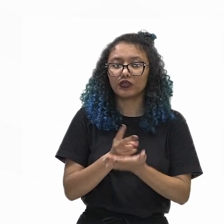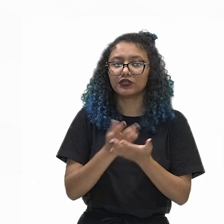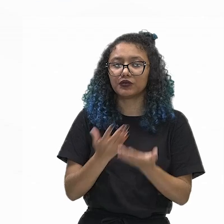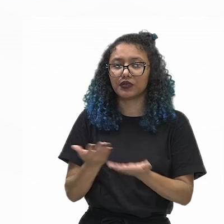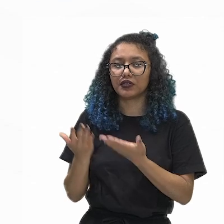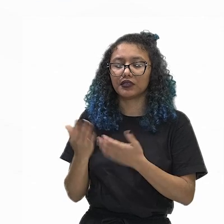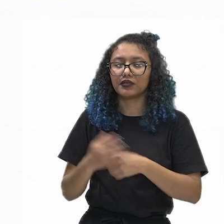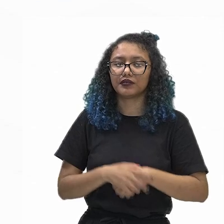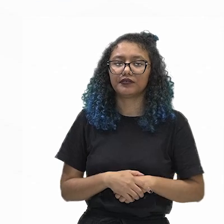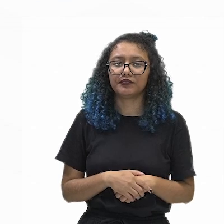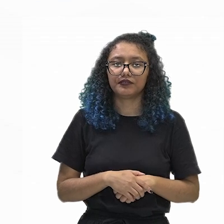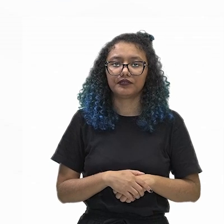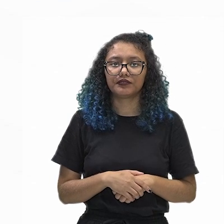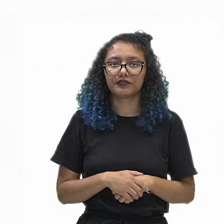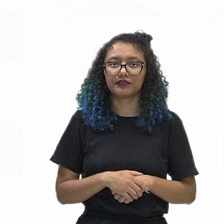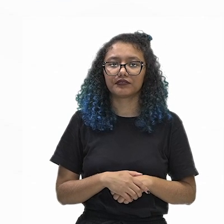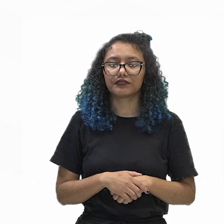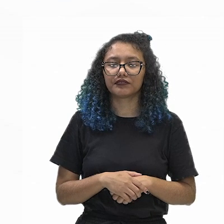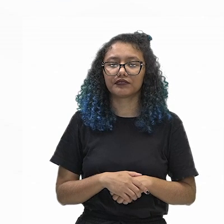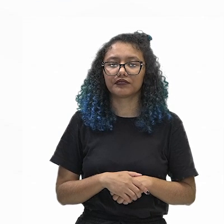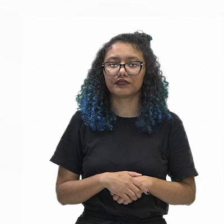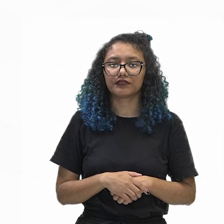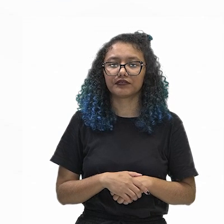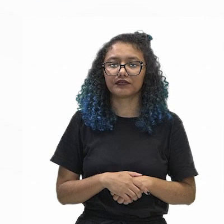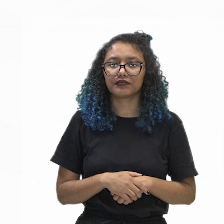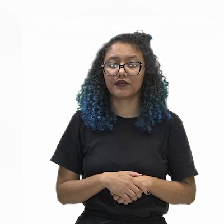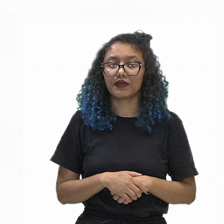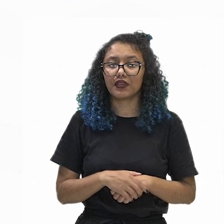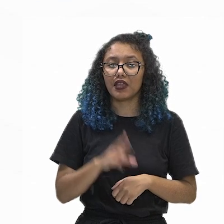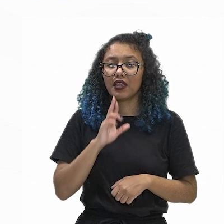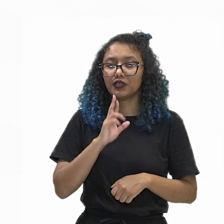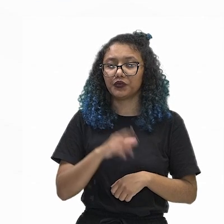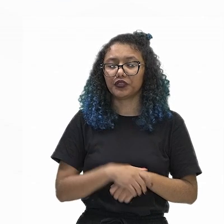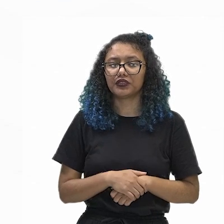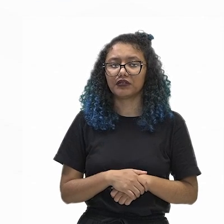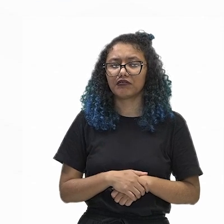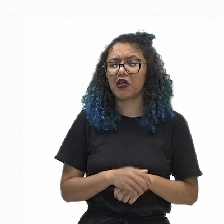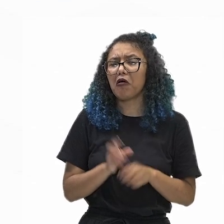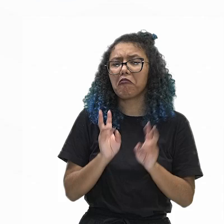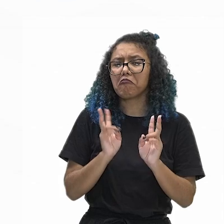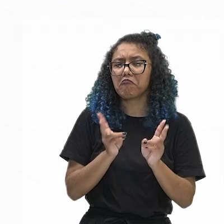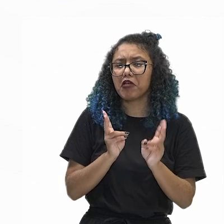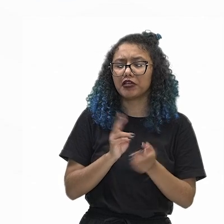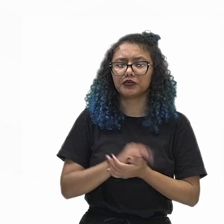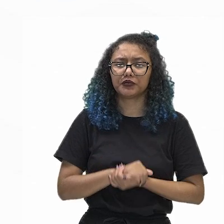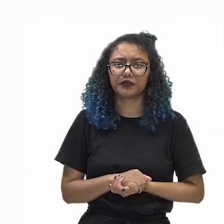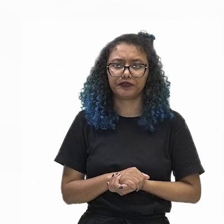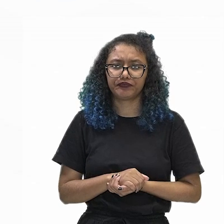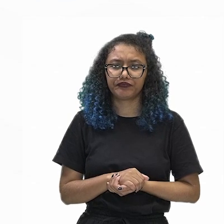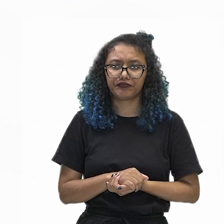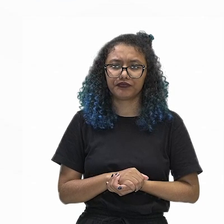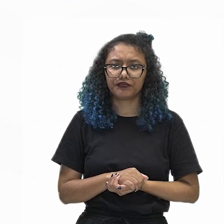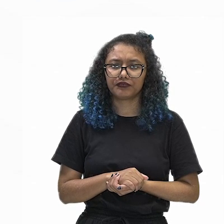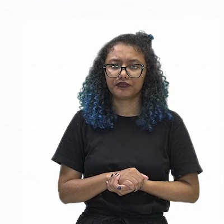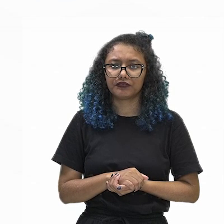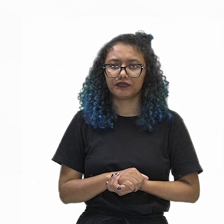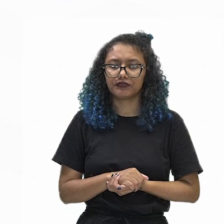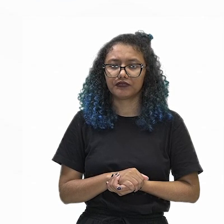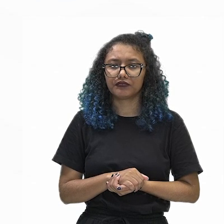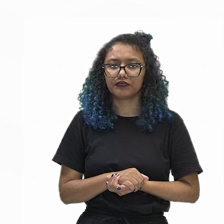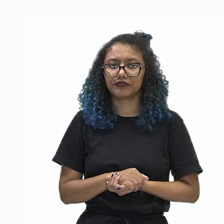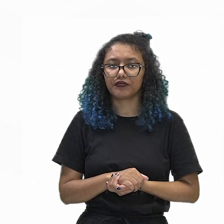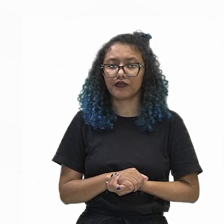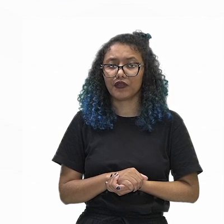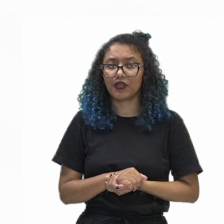analisar. Ele falou, essa resposta significa assim, o de sempre, the usual, de sempre.